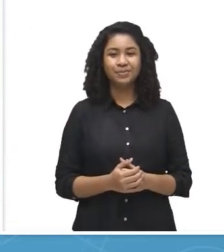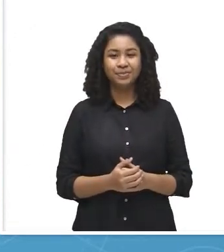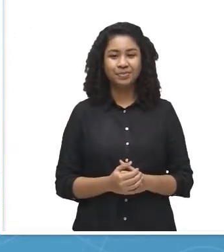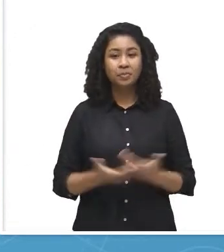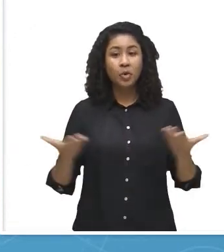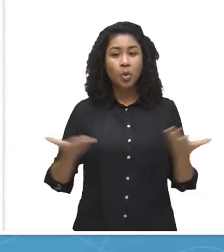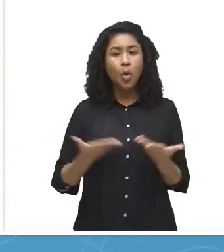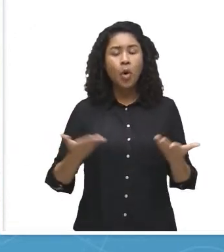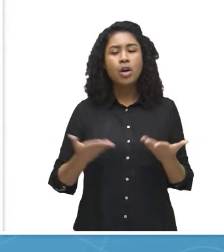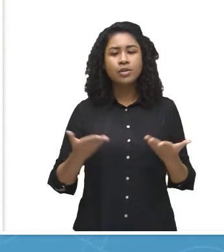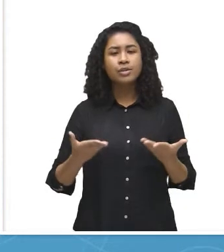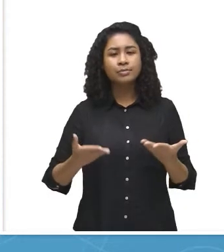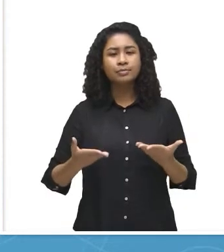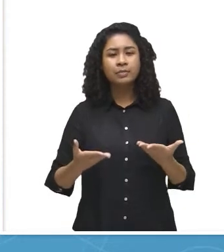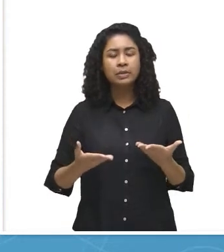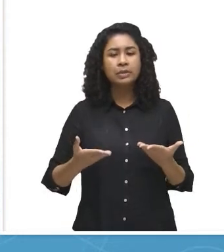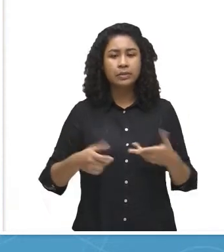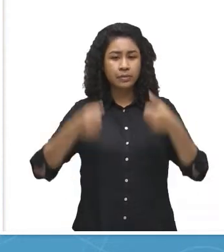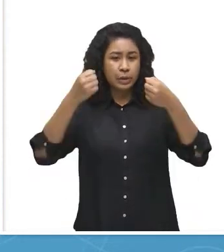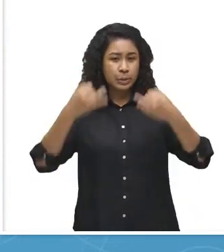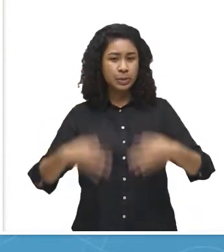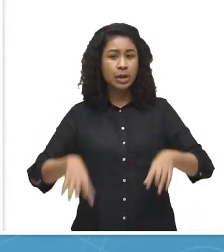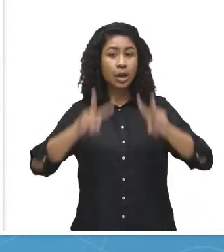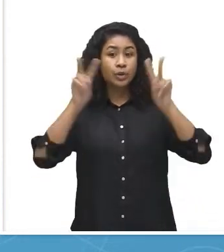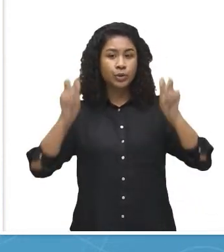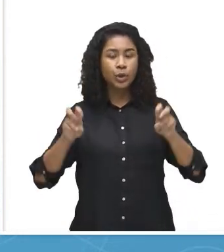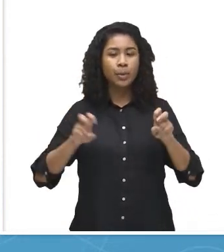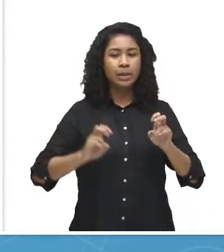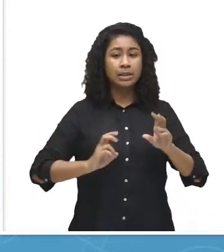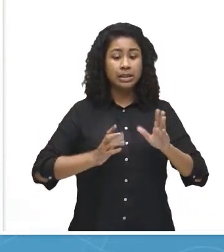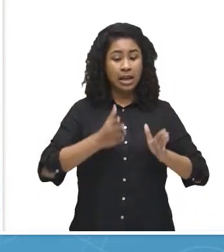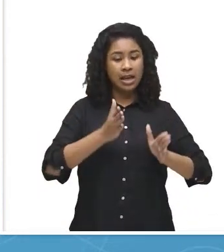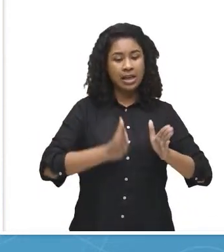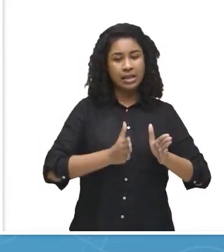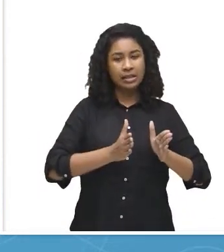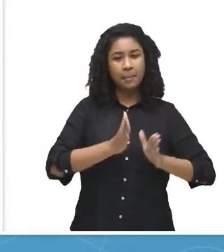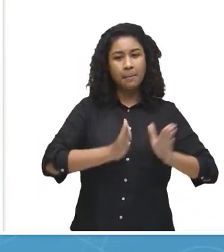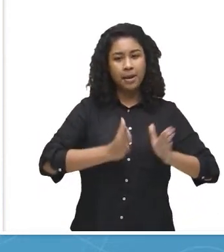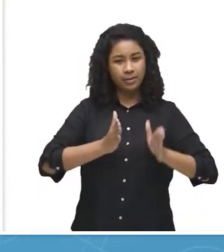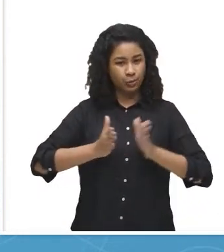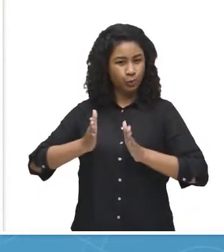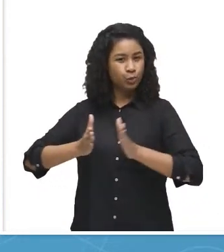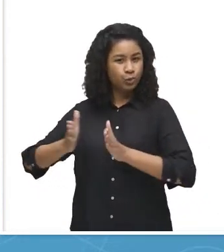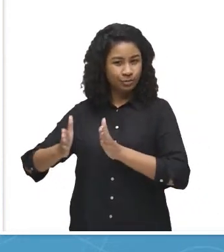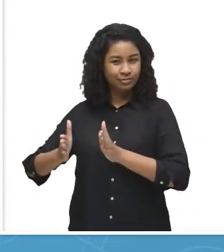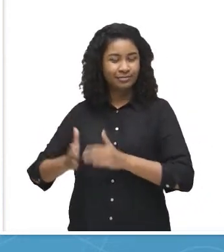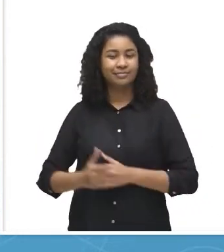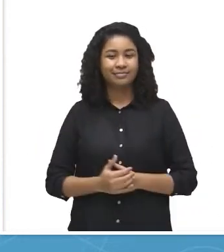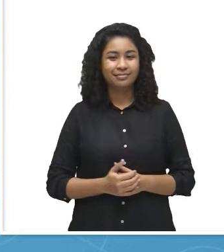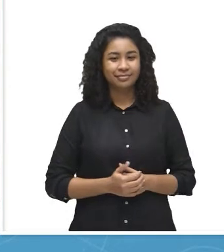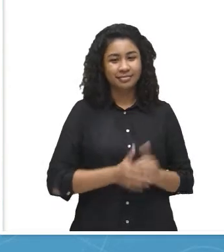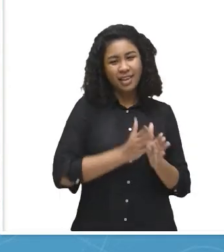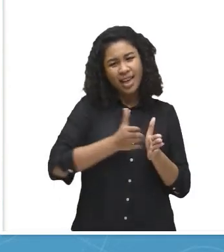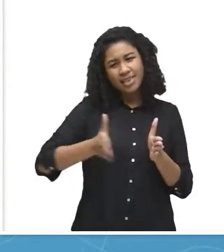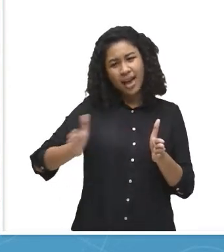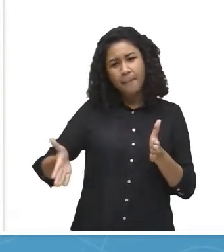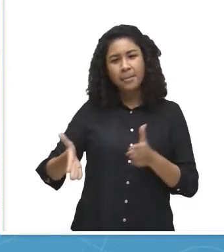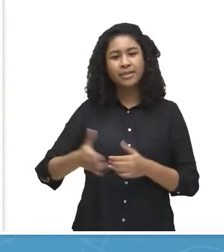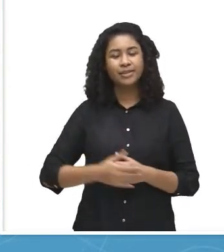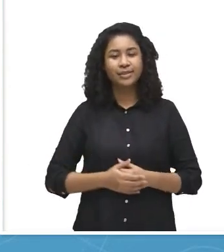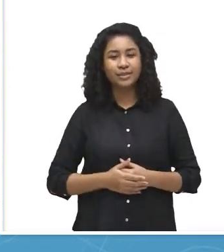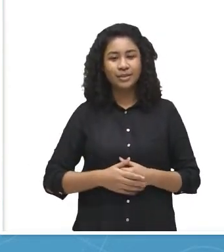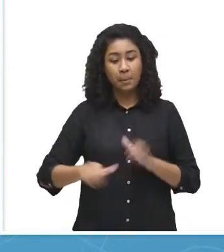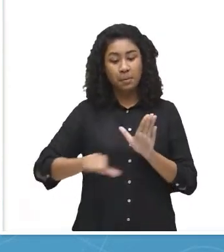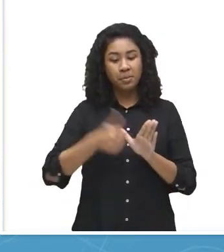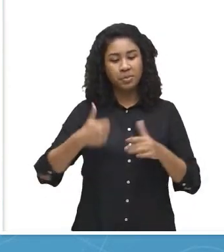galerinha, basicamente quais foram as fases da Primeira Guerra Mundial. Na aula anterior a gente trabalhou basicamente sobre